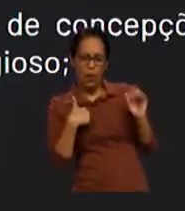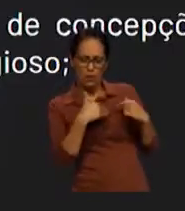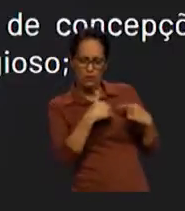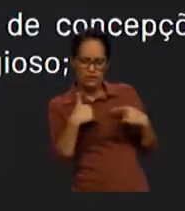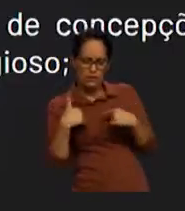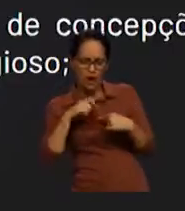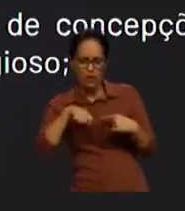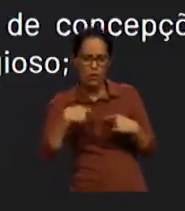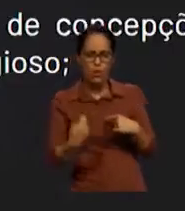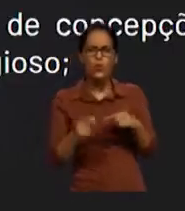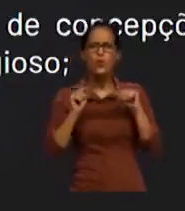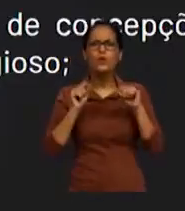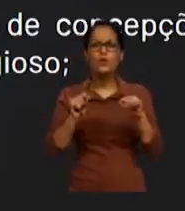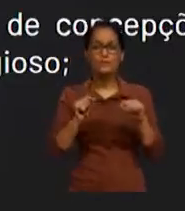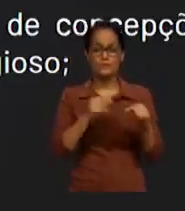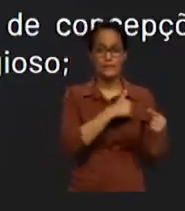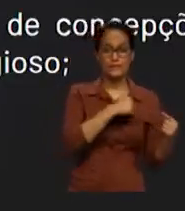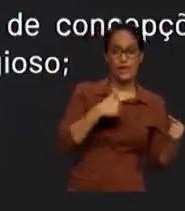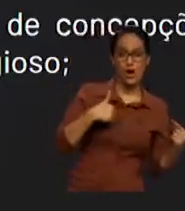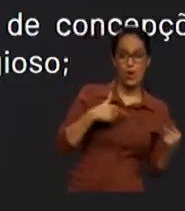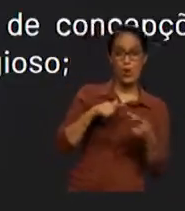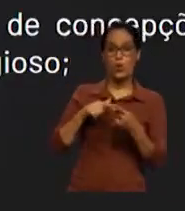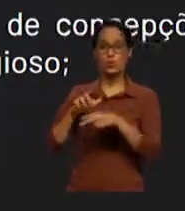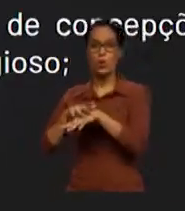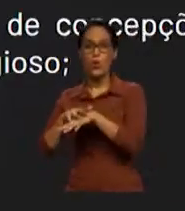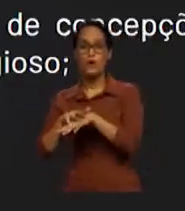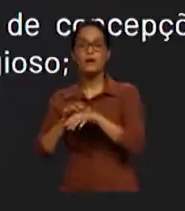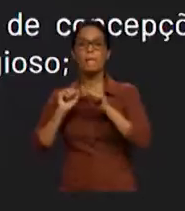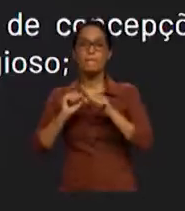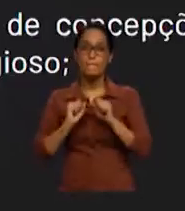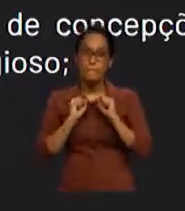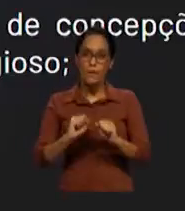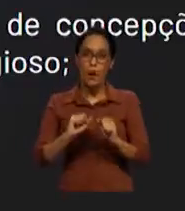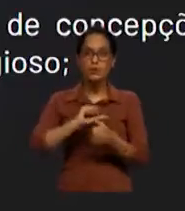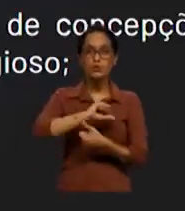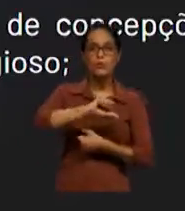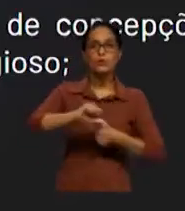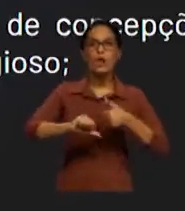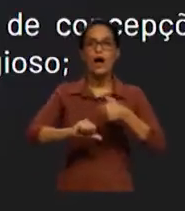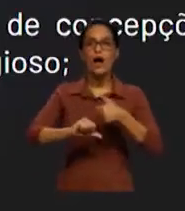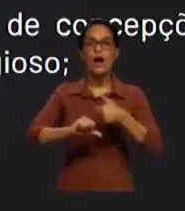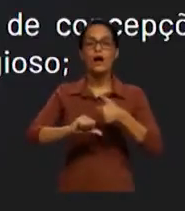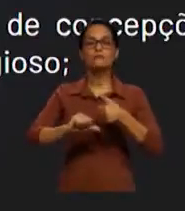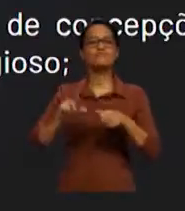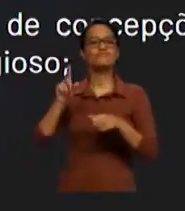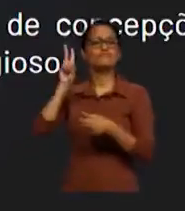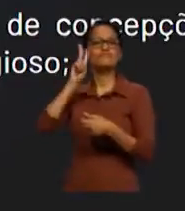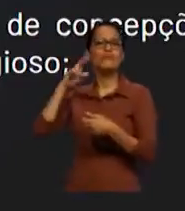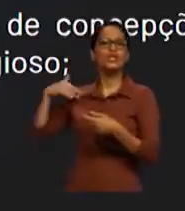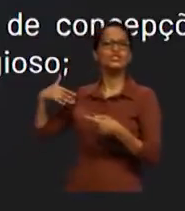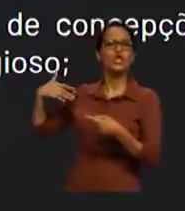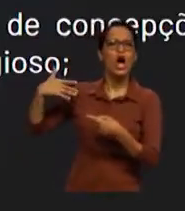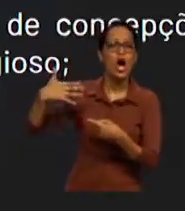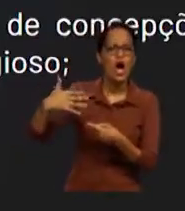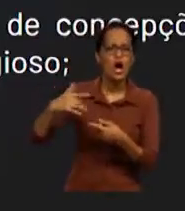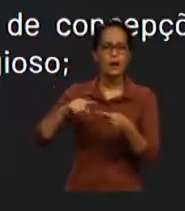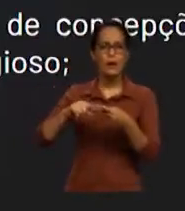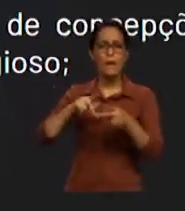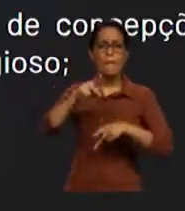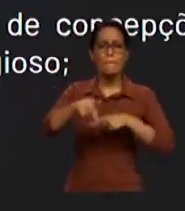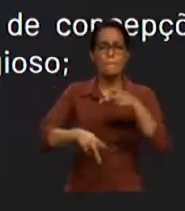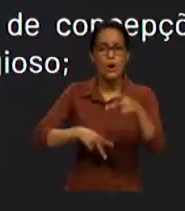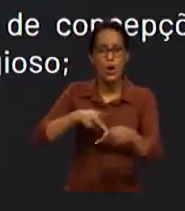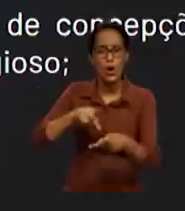que saúde e doença, elas vão variar de acordo com os povos e de acordo com a história. Tá? Existiam